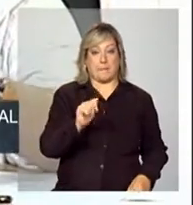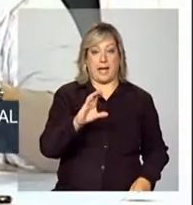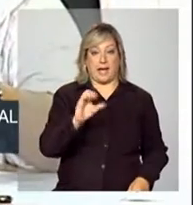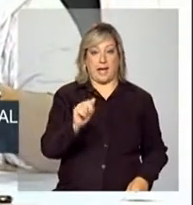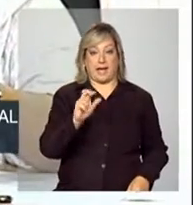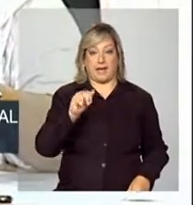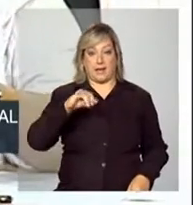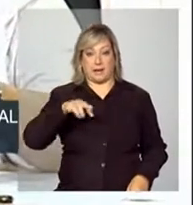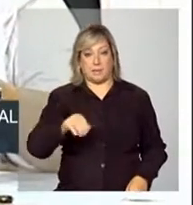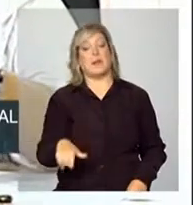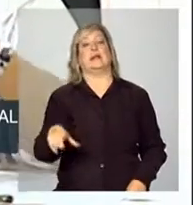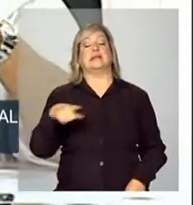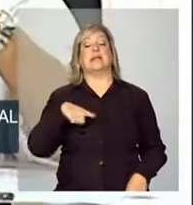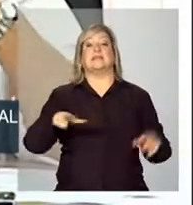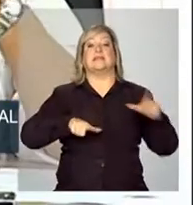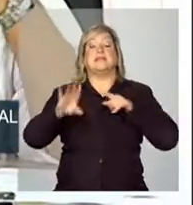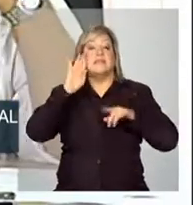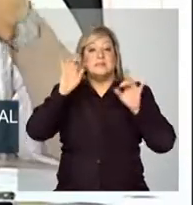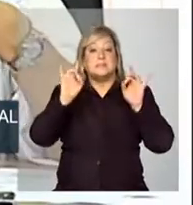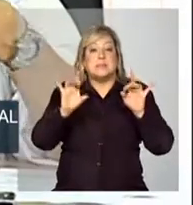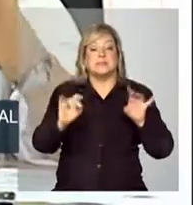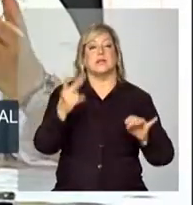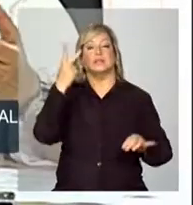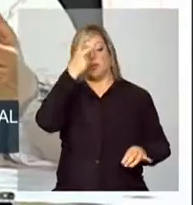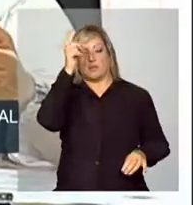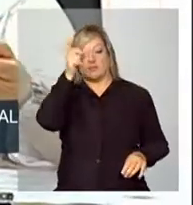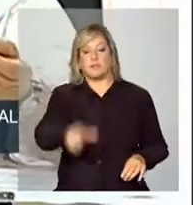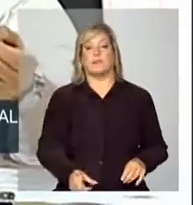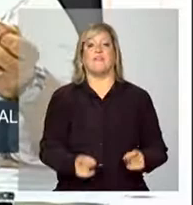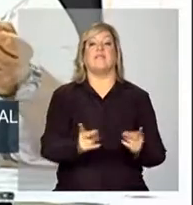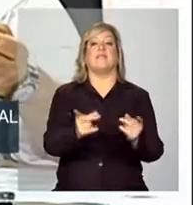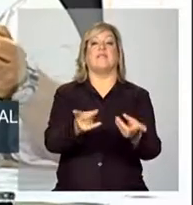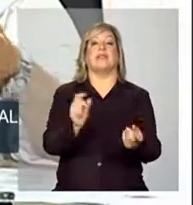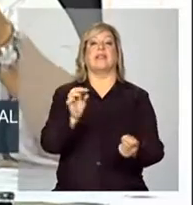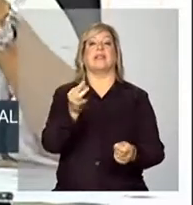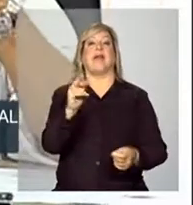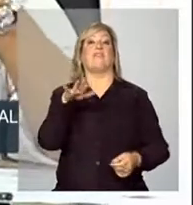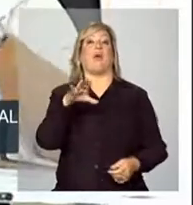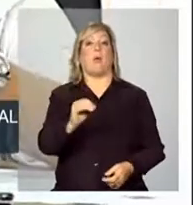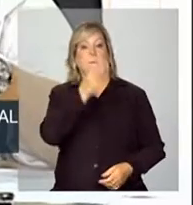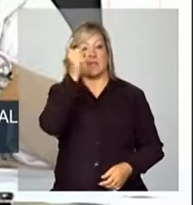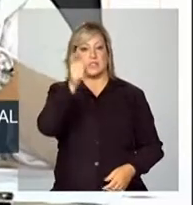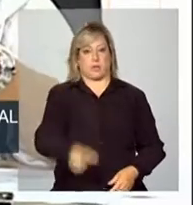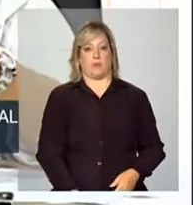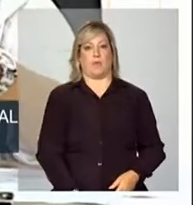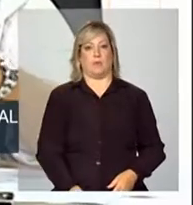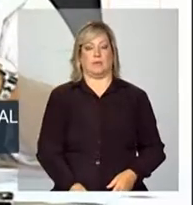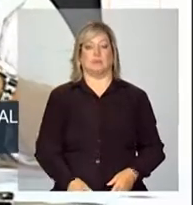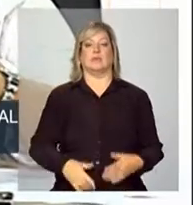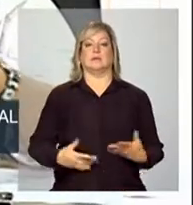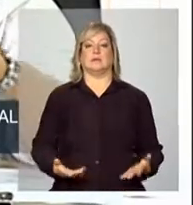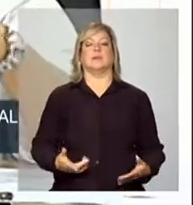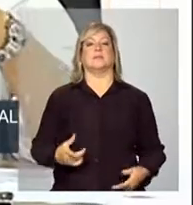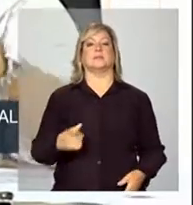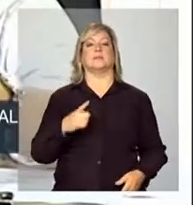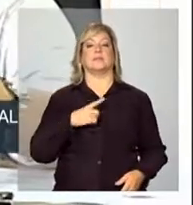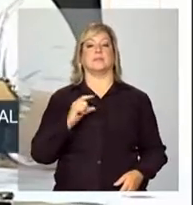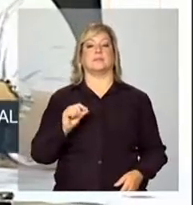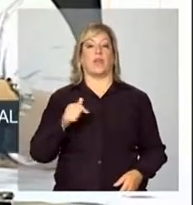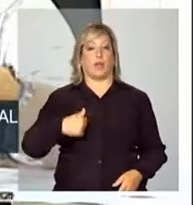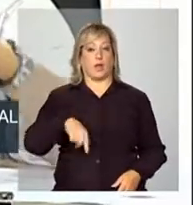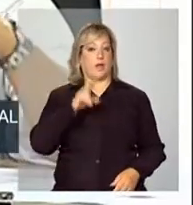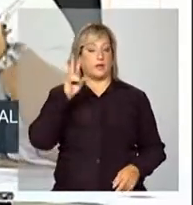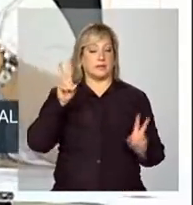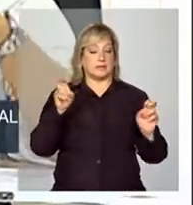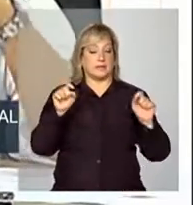de tráfico e tem dado muito resultado né E nesta questão o que